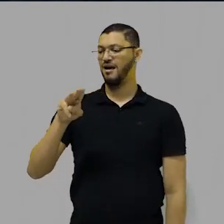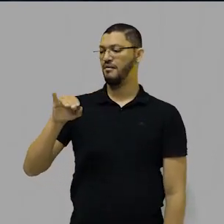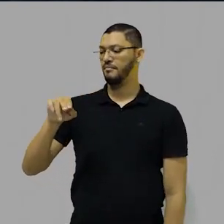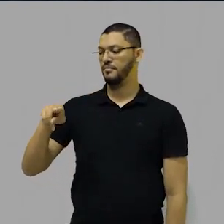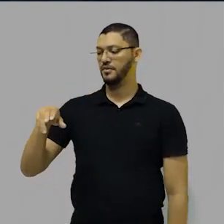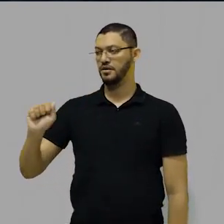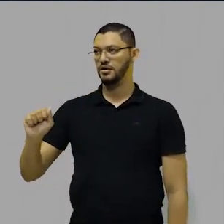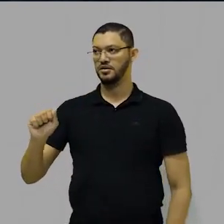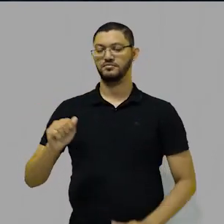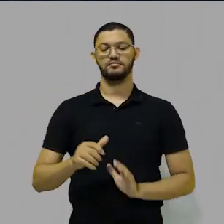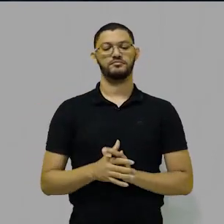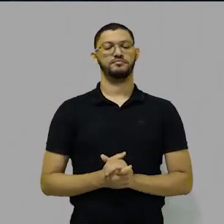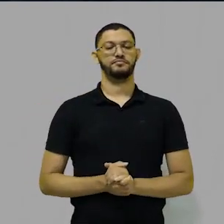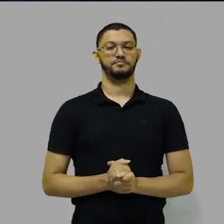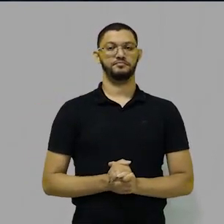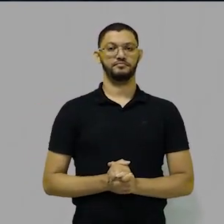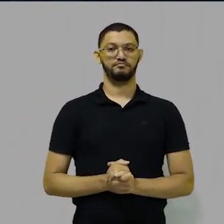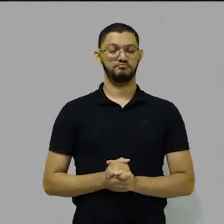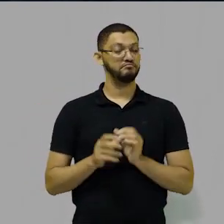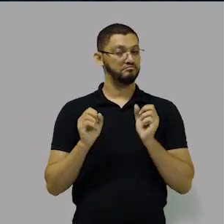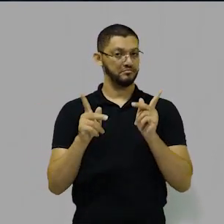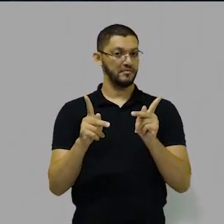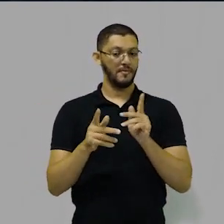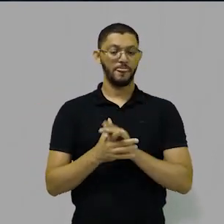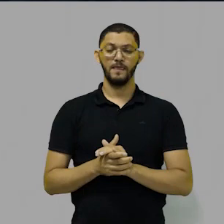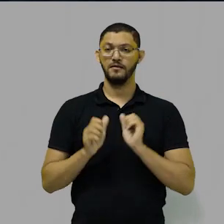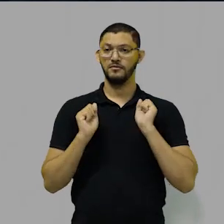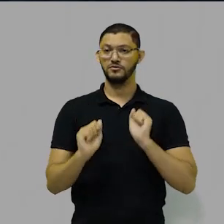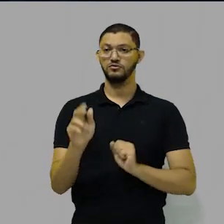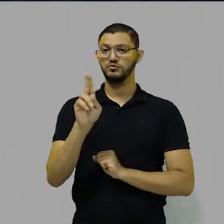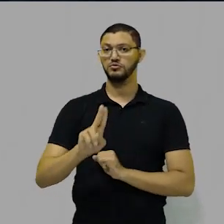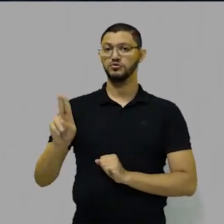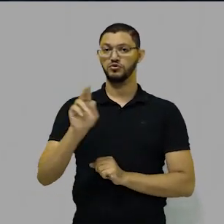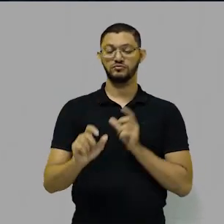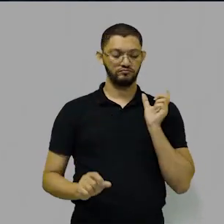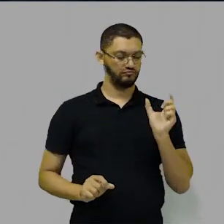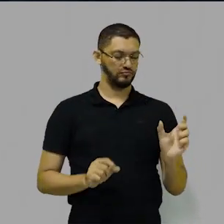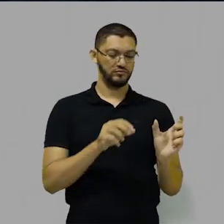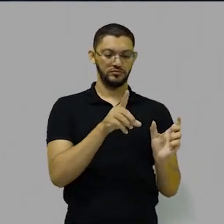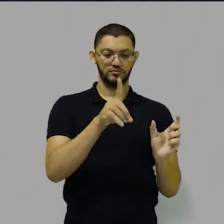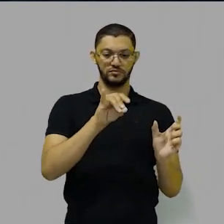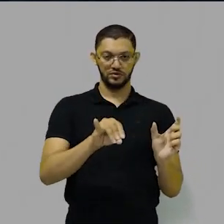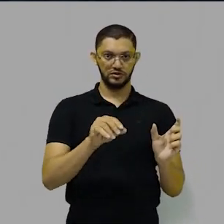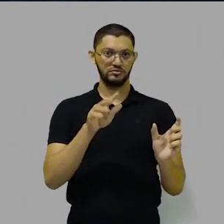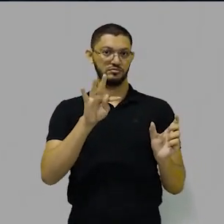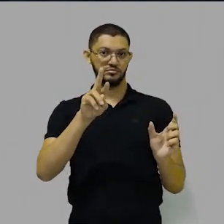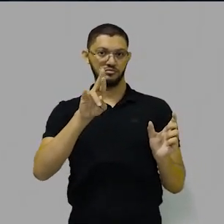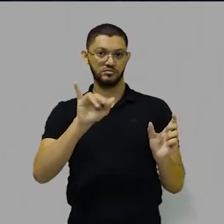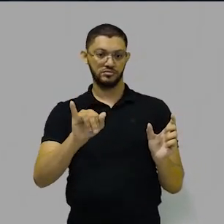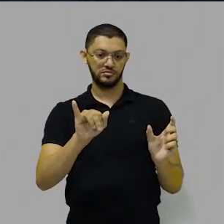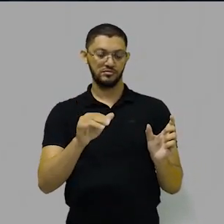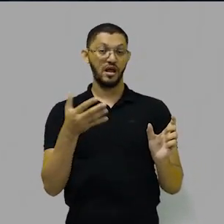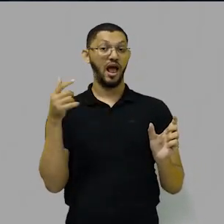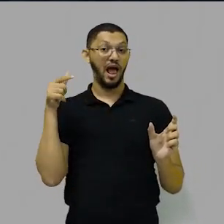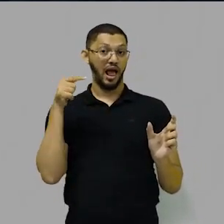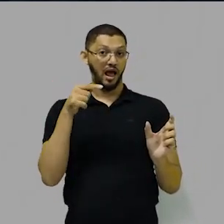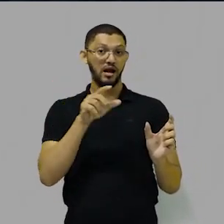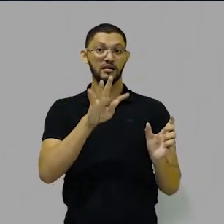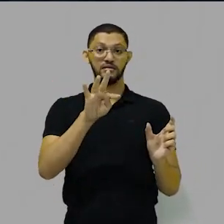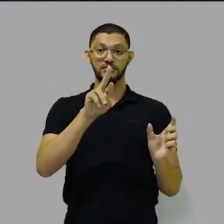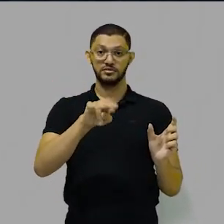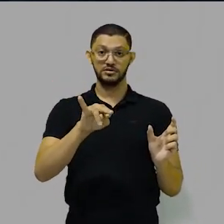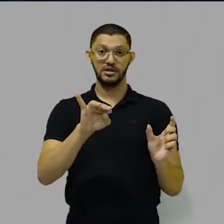trimetilamina. Trimetilamina. Ok? Então, eu vou usar o prefixo di, tri, nesse caso tri, porque são